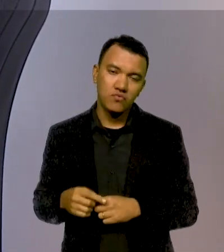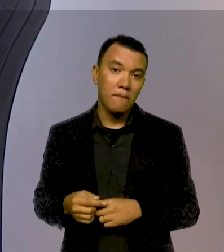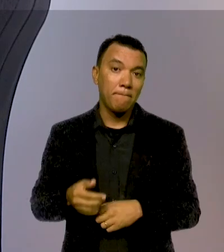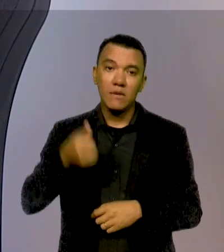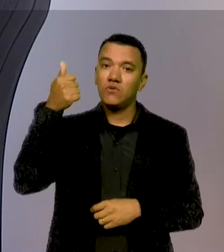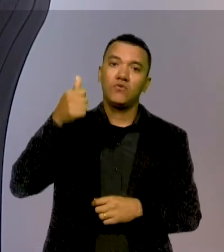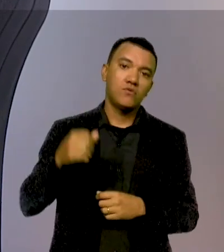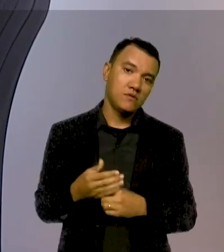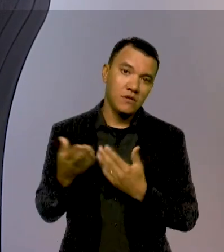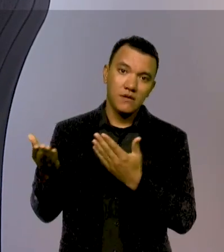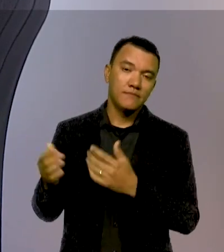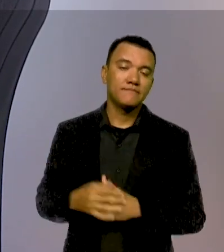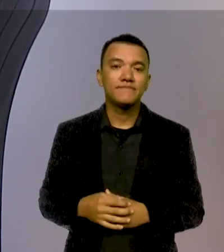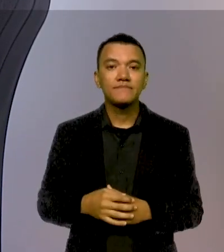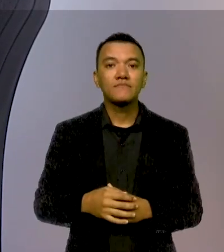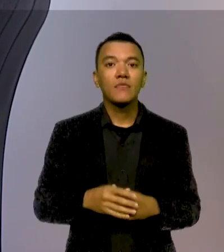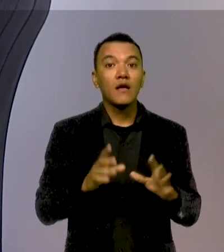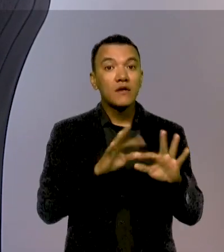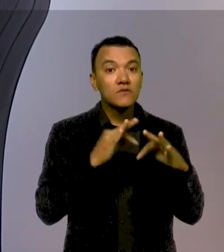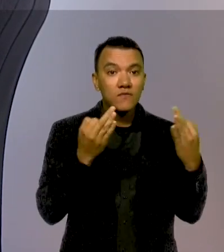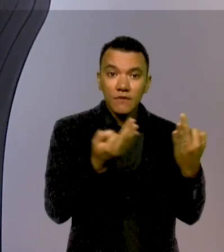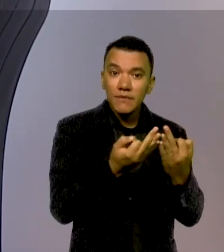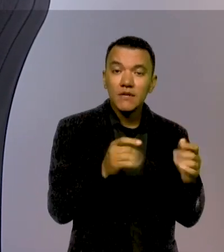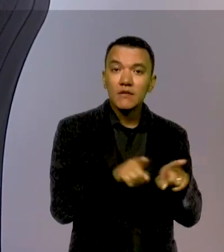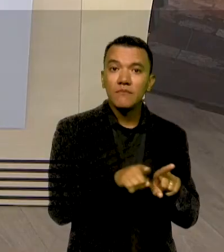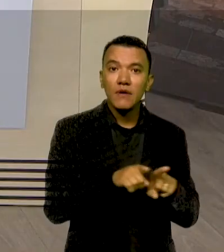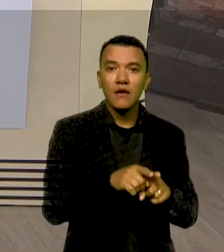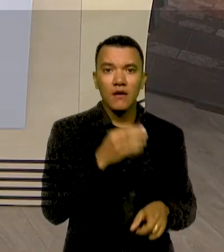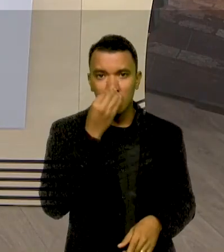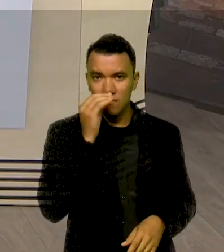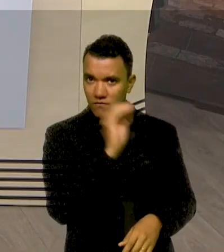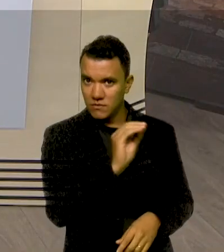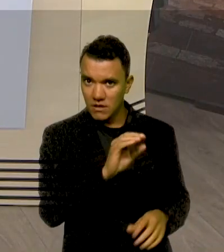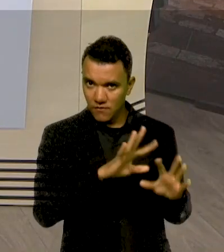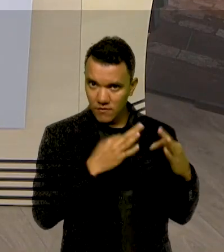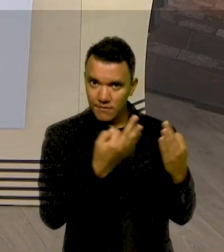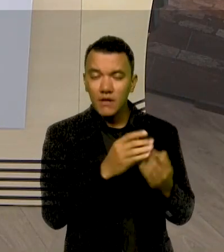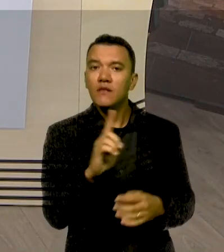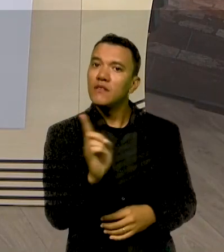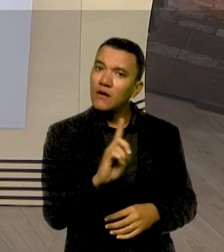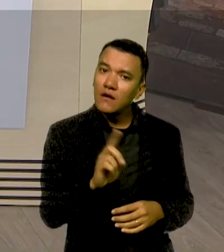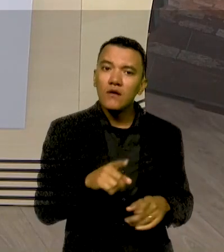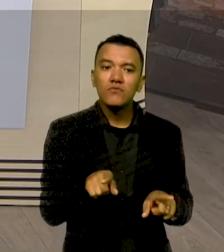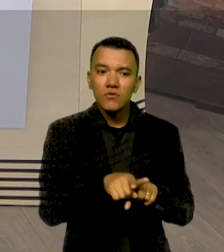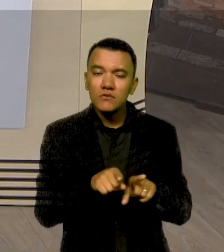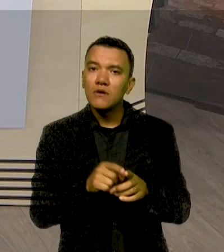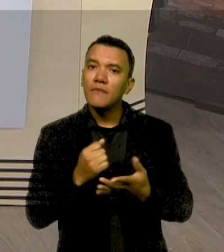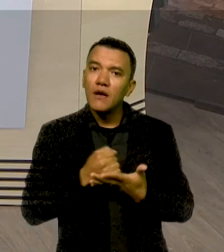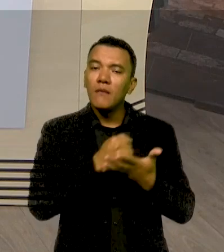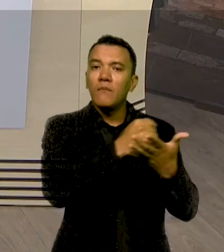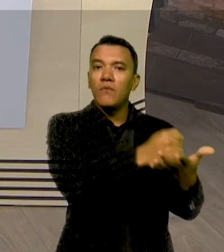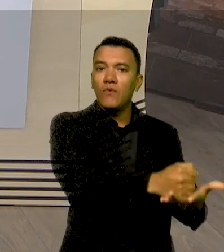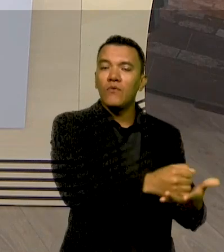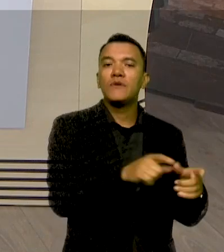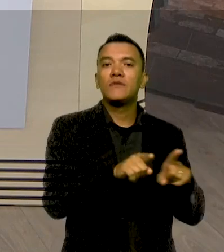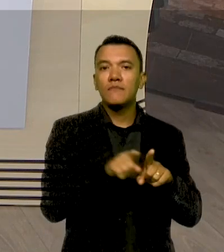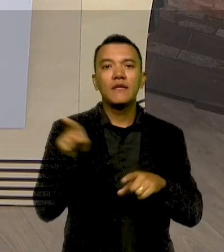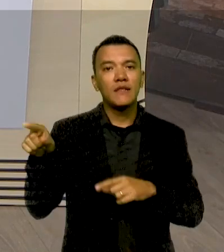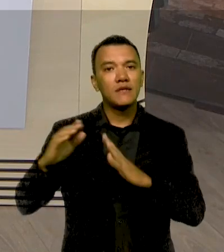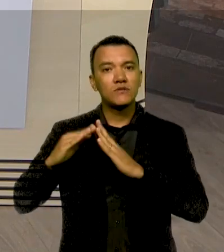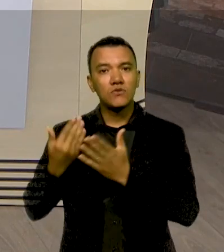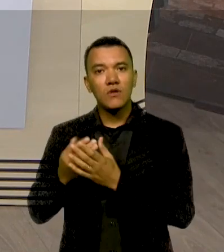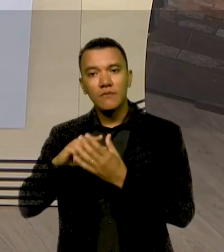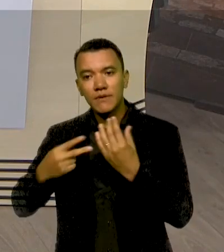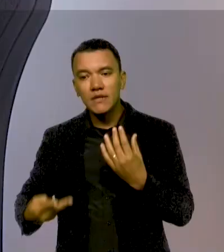surdas. E as famílias também, as famílias não ficam desamparadas, né? A família também é atendida pela escola bilíngue, a